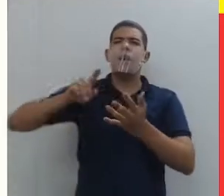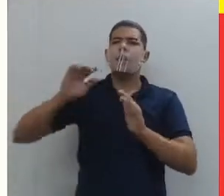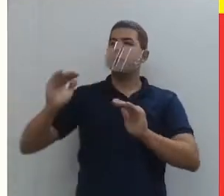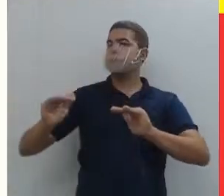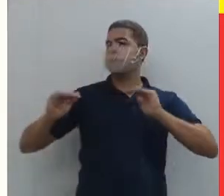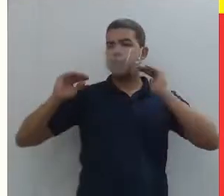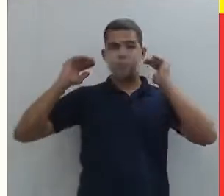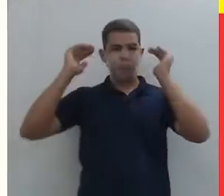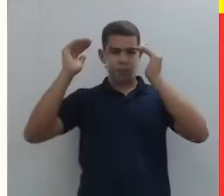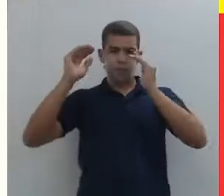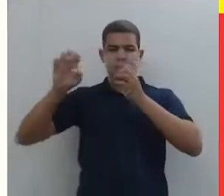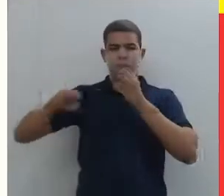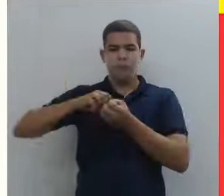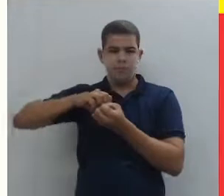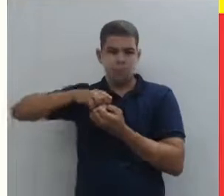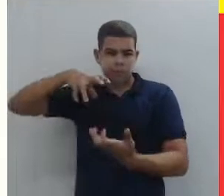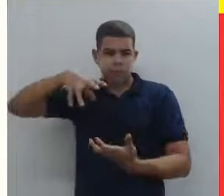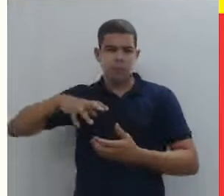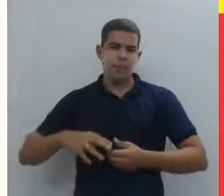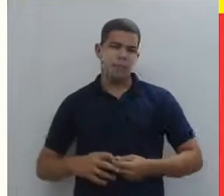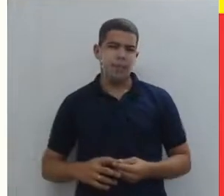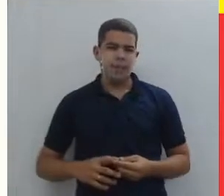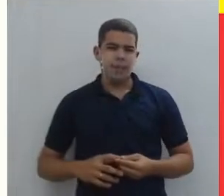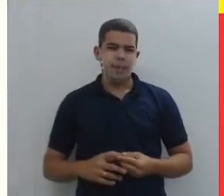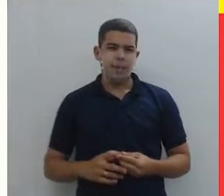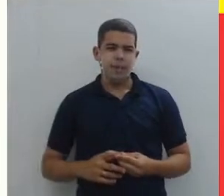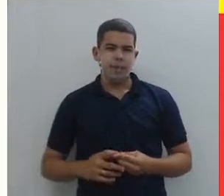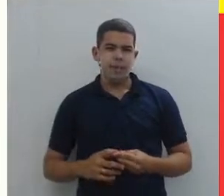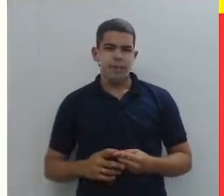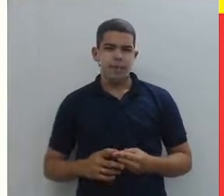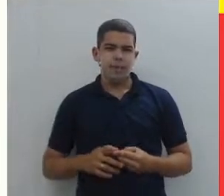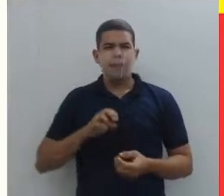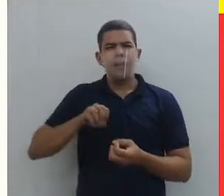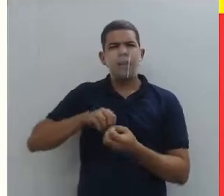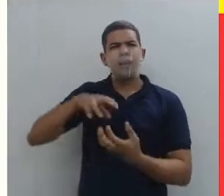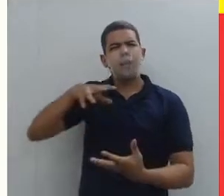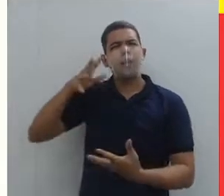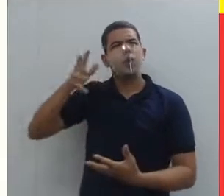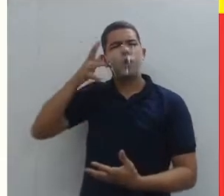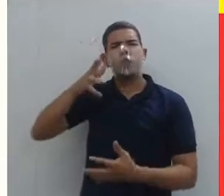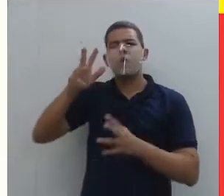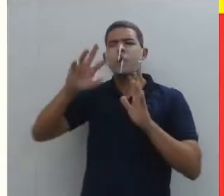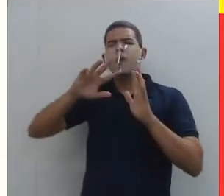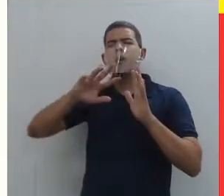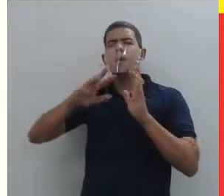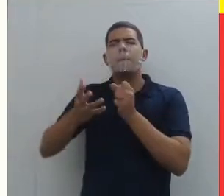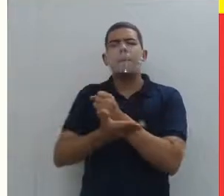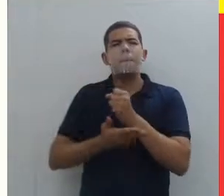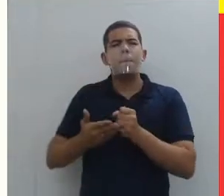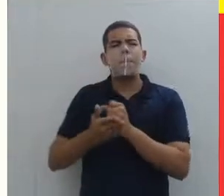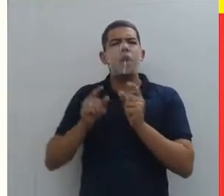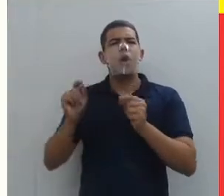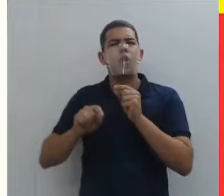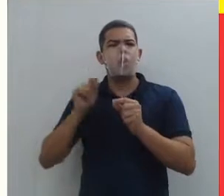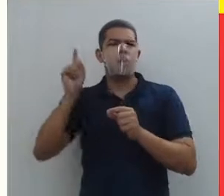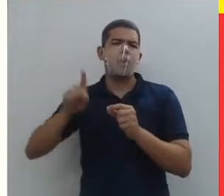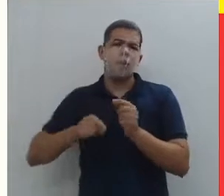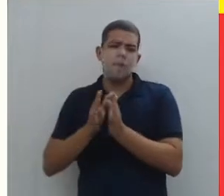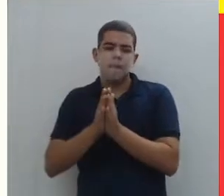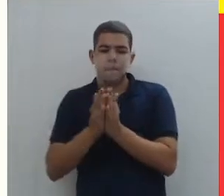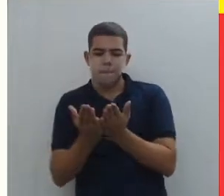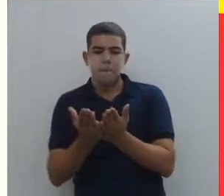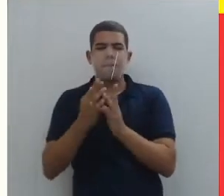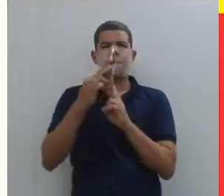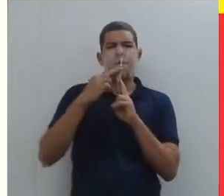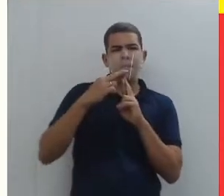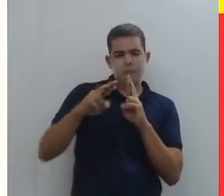ser sobrenatural. Então, o criacionismo também ele tem um discurso baseado em relações bíblicas e religiosas.